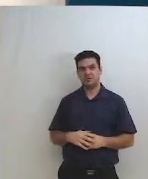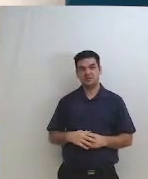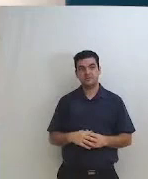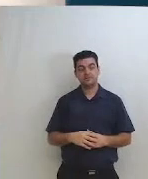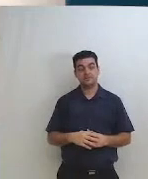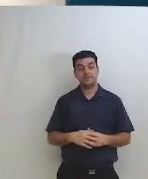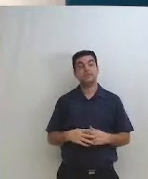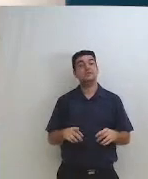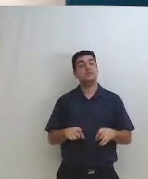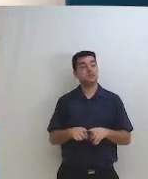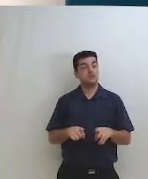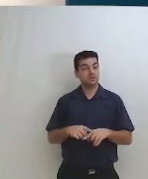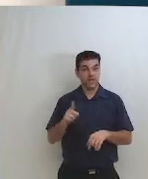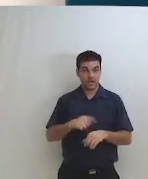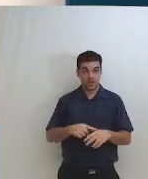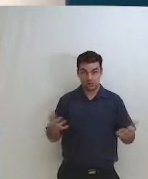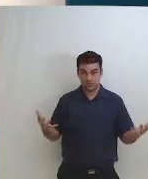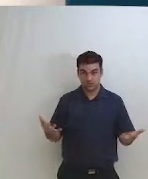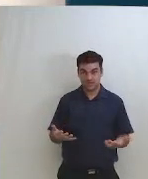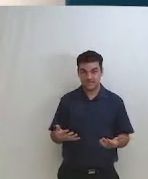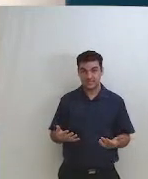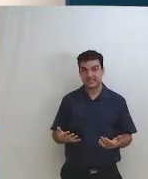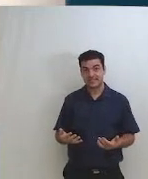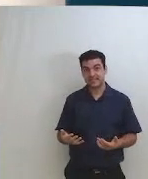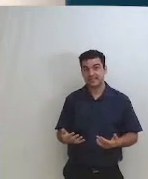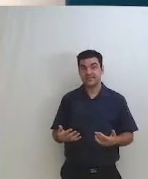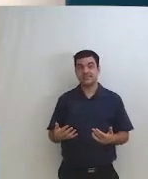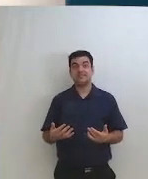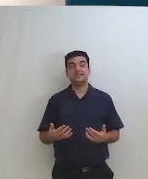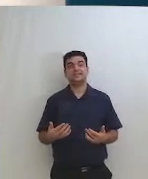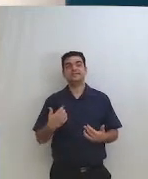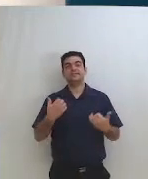fase processual, onde são necessários apenas razoáveis indícios